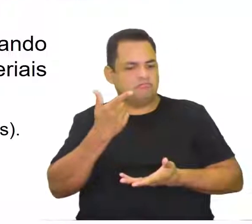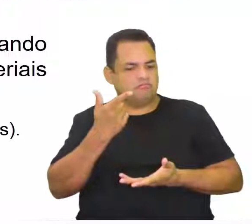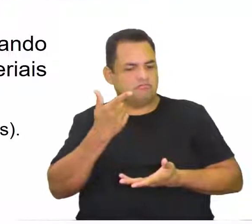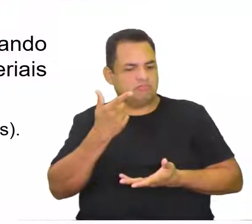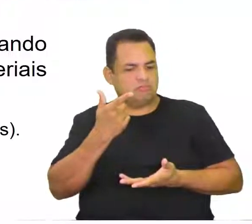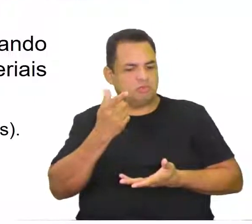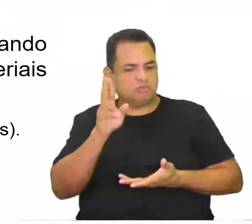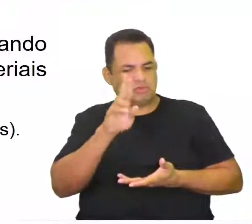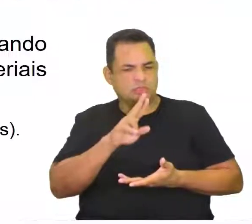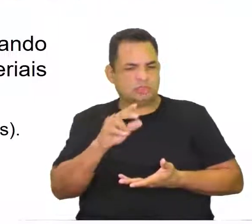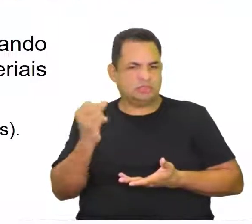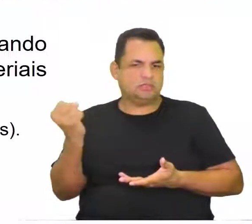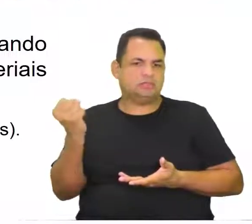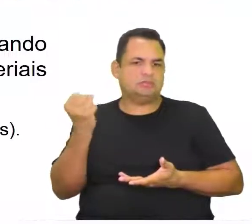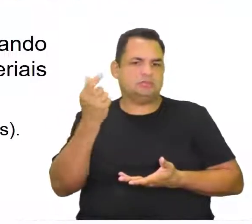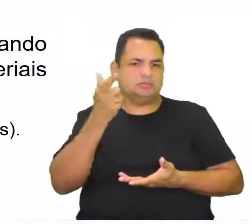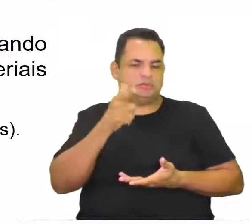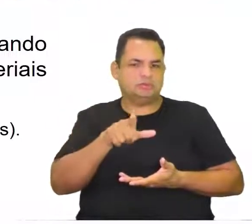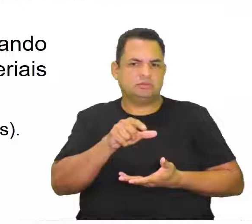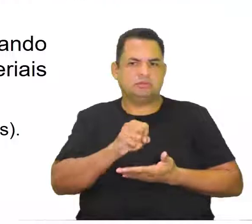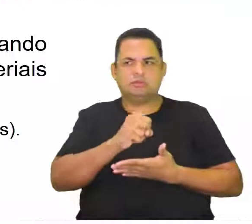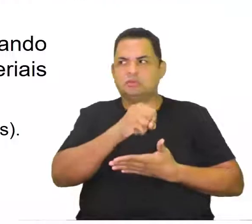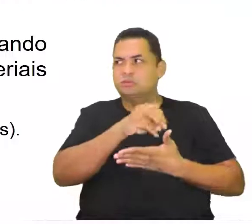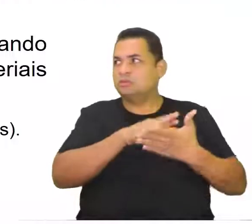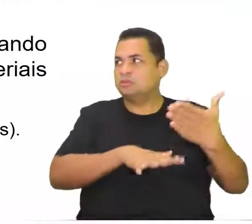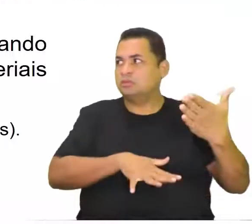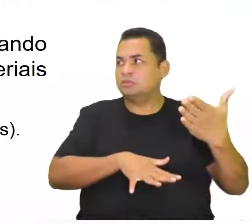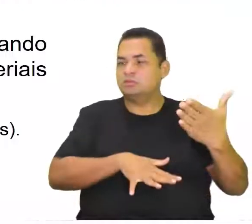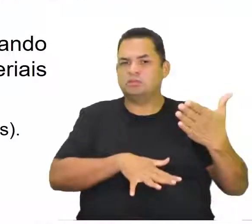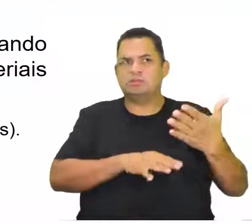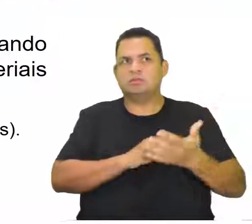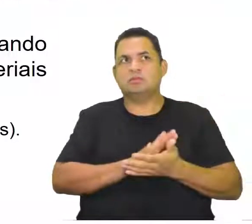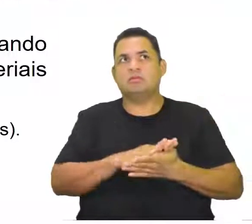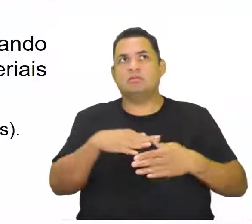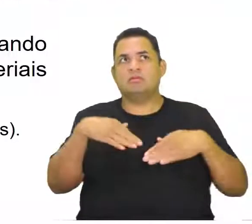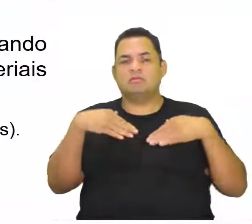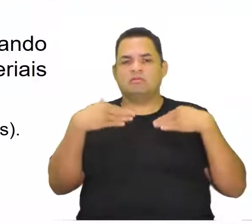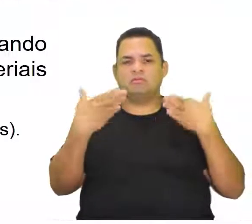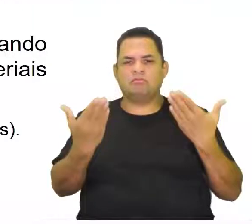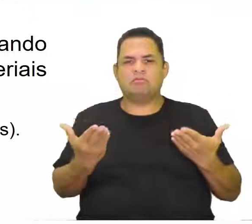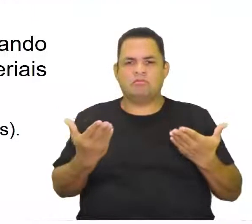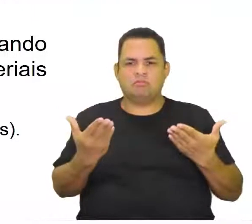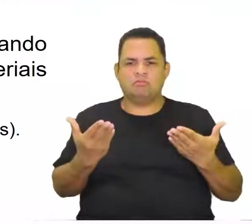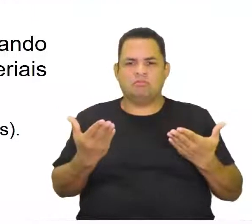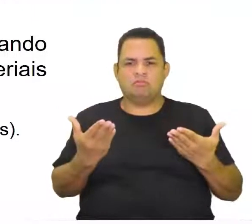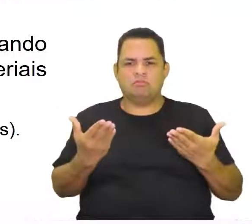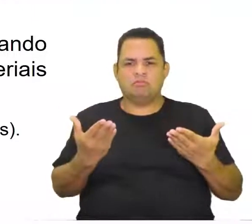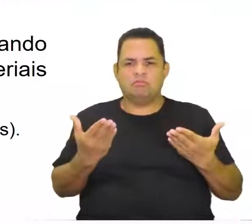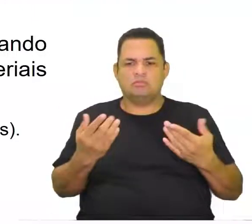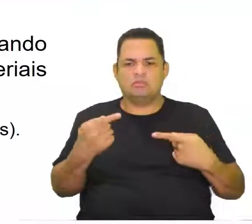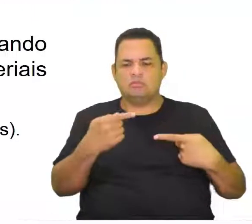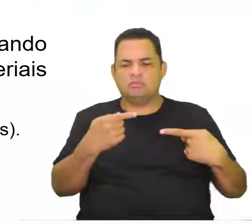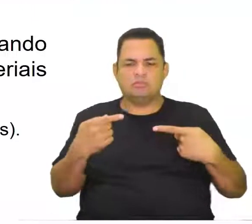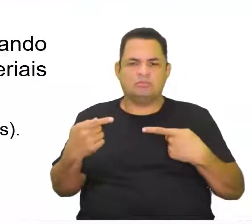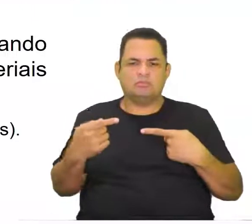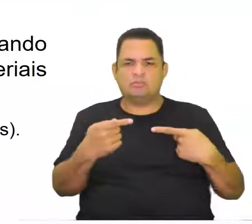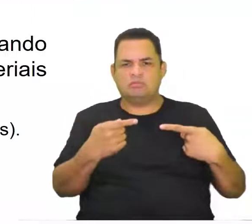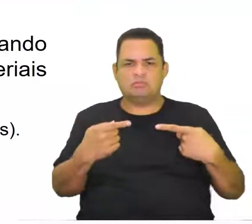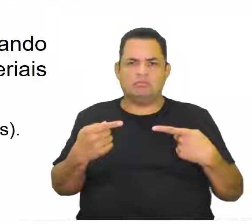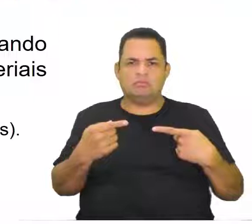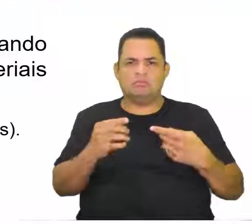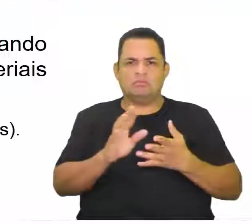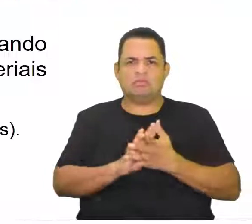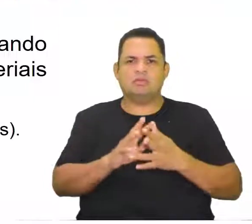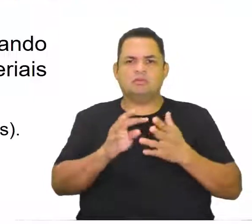recondicionadas. Então, vamos ler as alternativas para a gente ver qual delas está relacionado ao